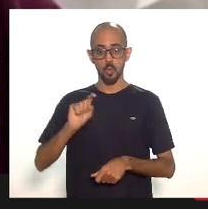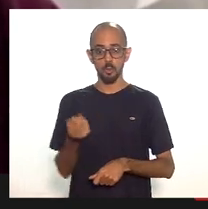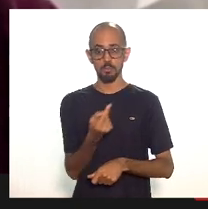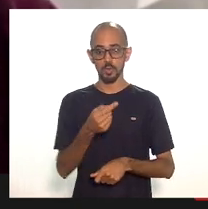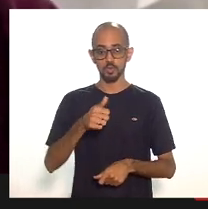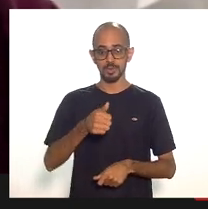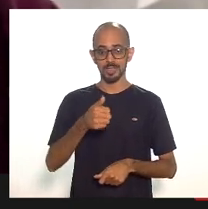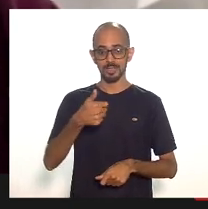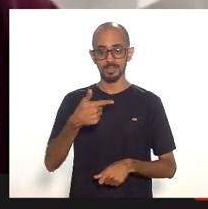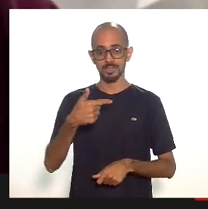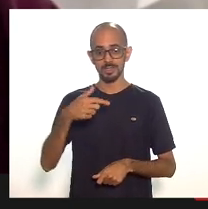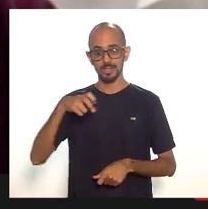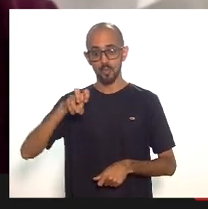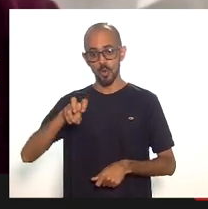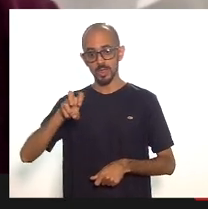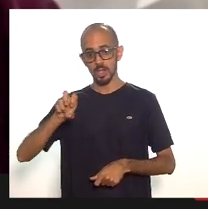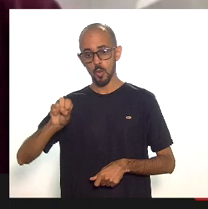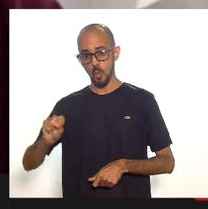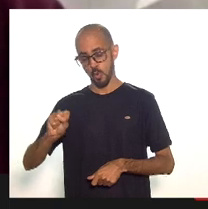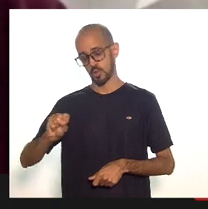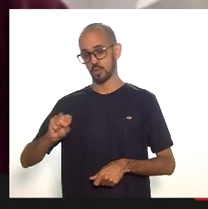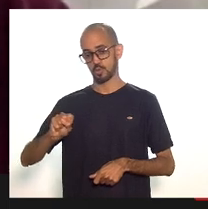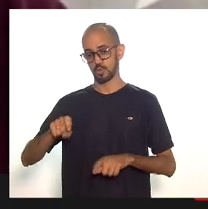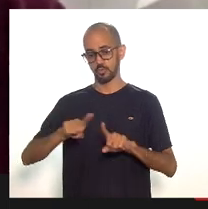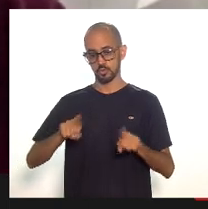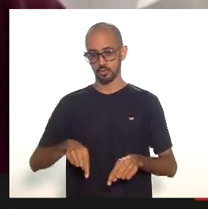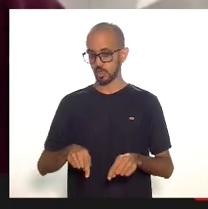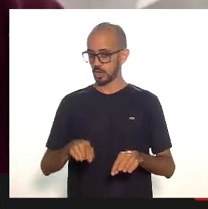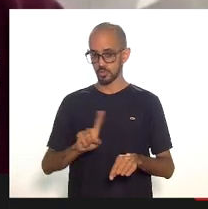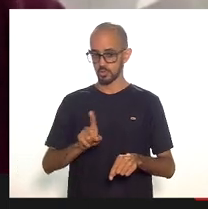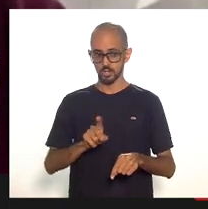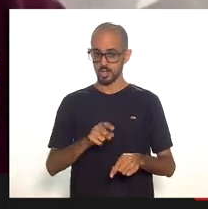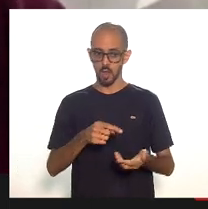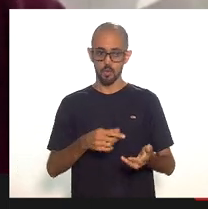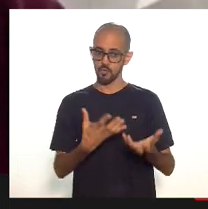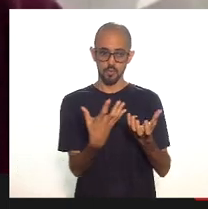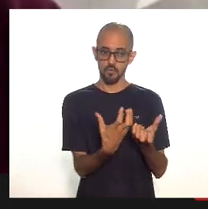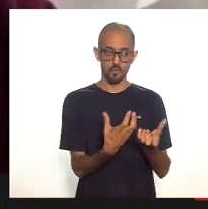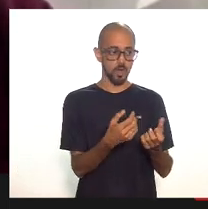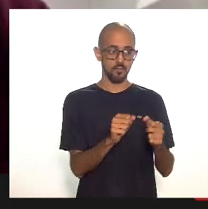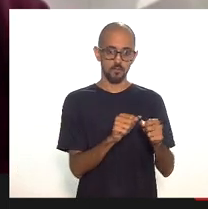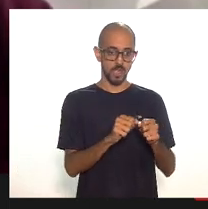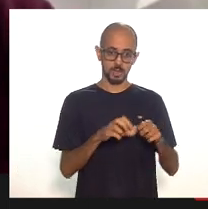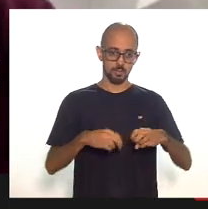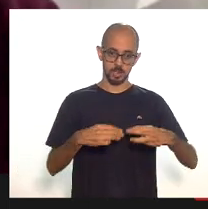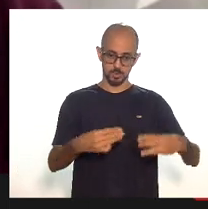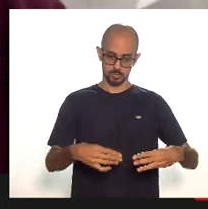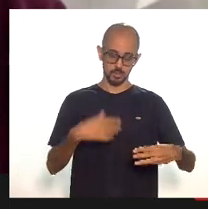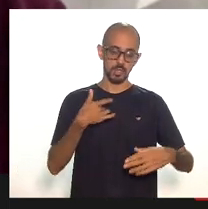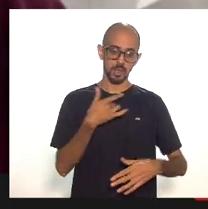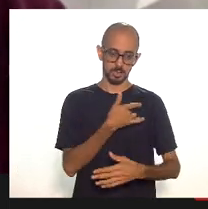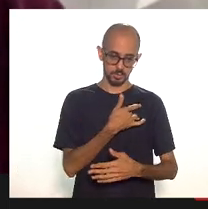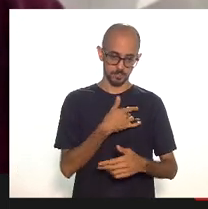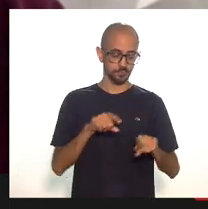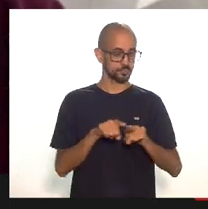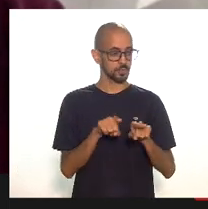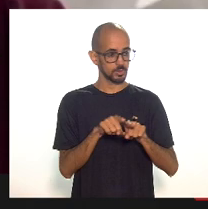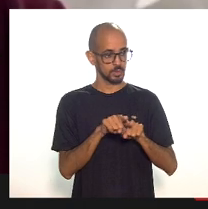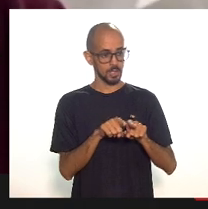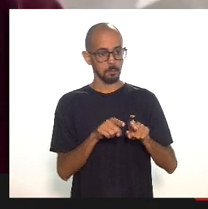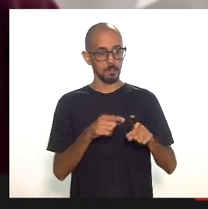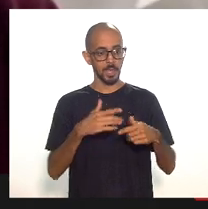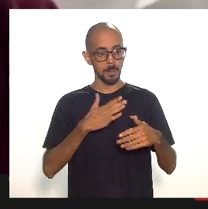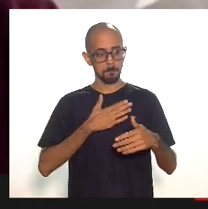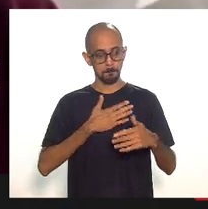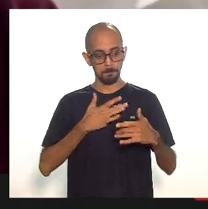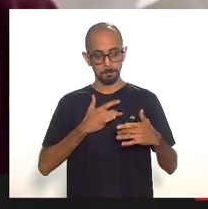5.158 servidores. Isso efetivamente não foi cumprido pelo Ministério da Saúde. Quero me solidarizar com as